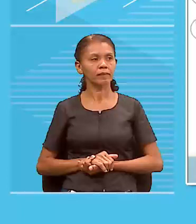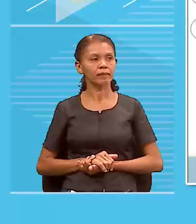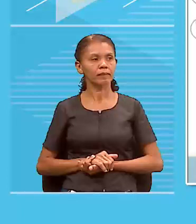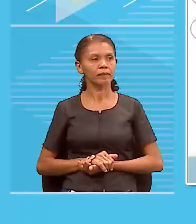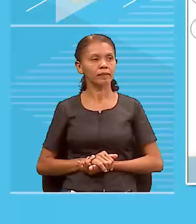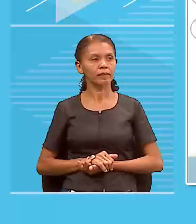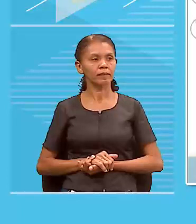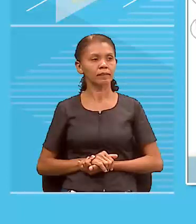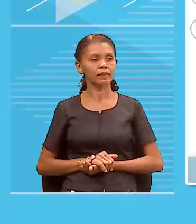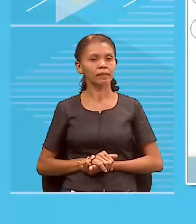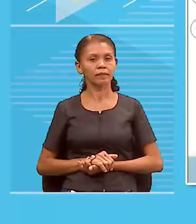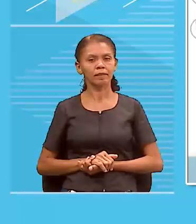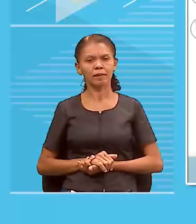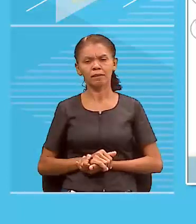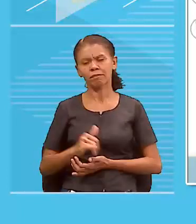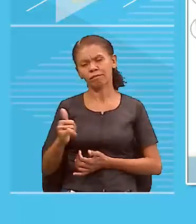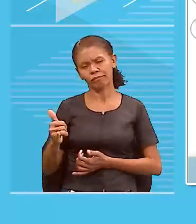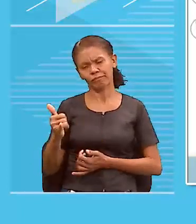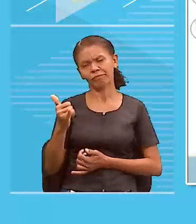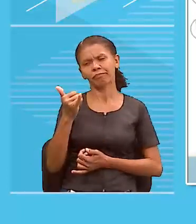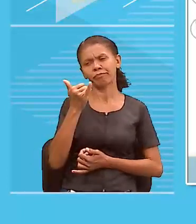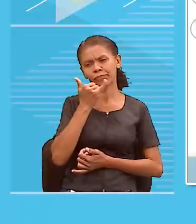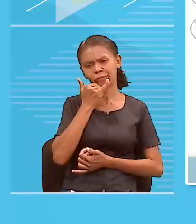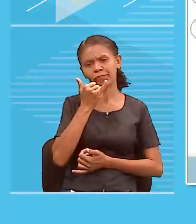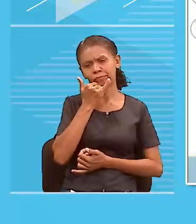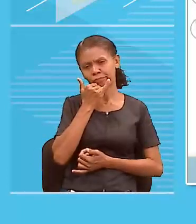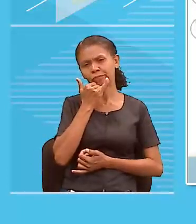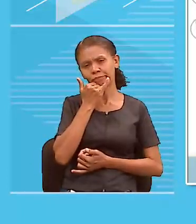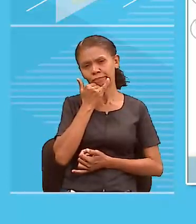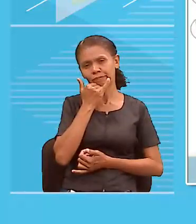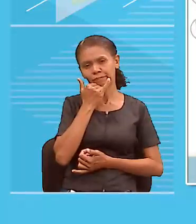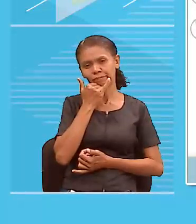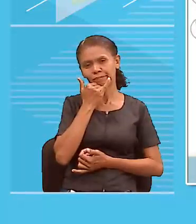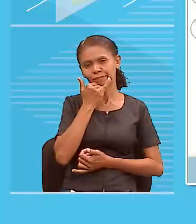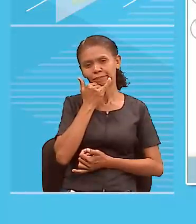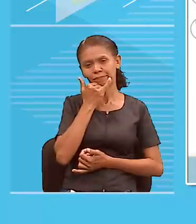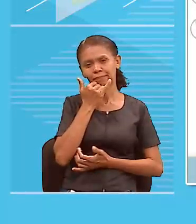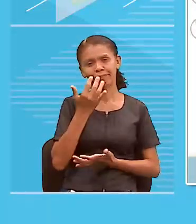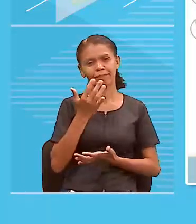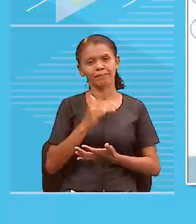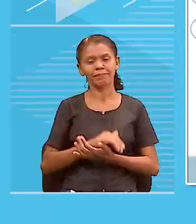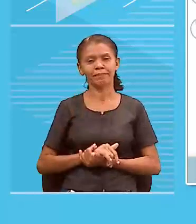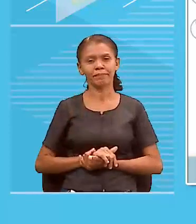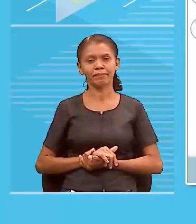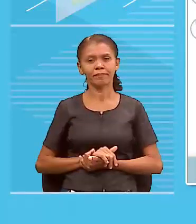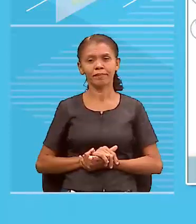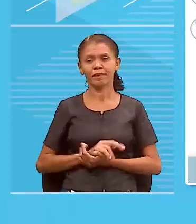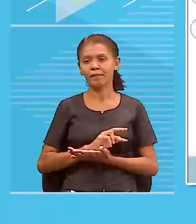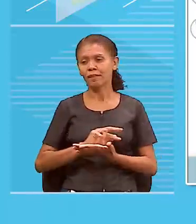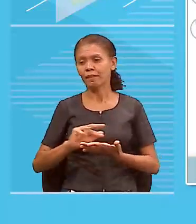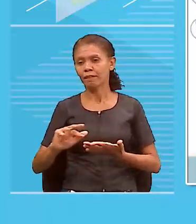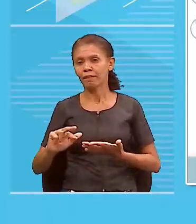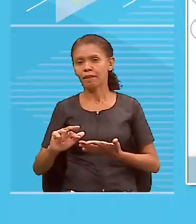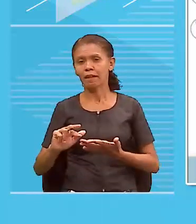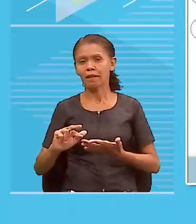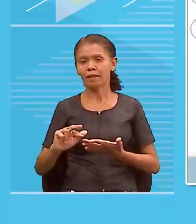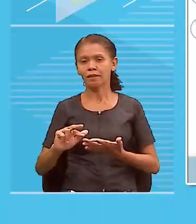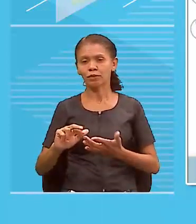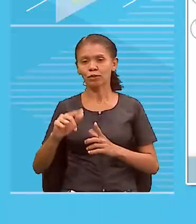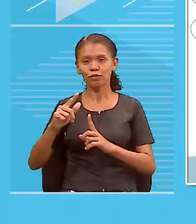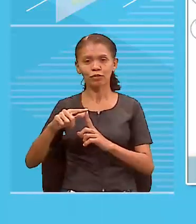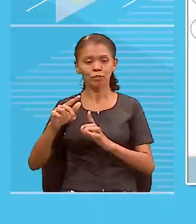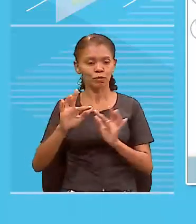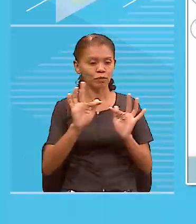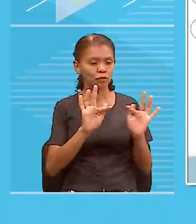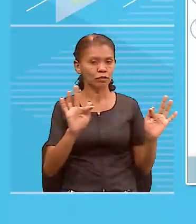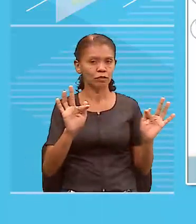por favor me perdoe foi sem intenção tá então eu tenho essas situações dentro